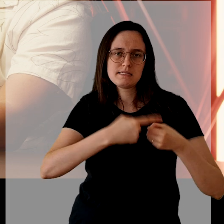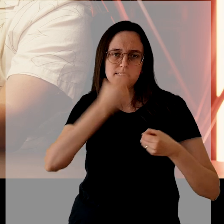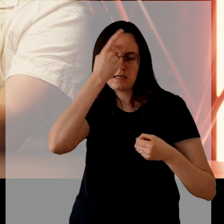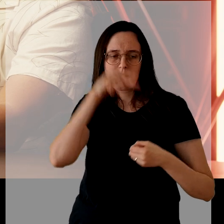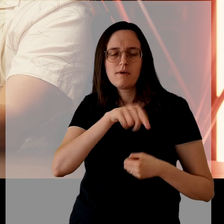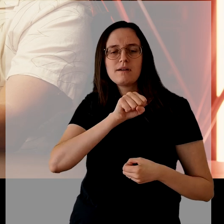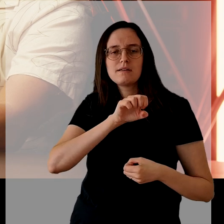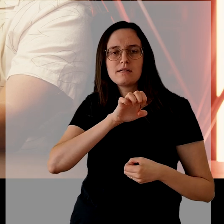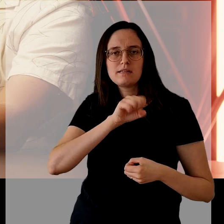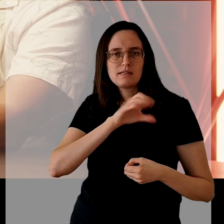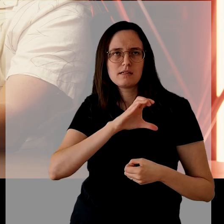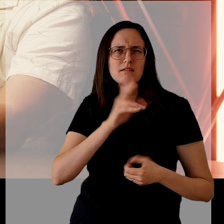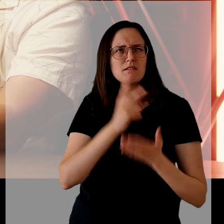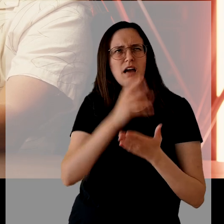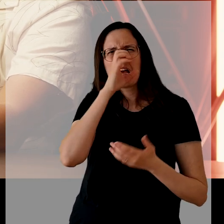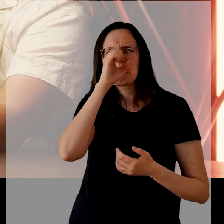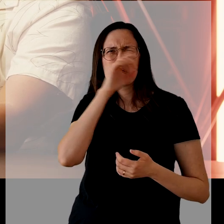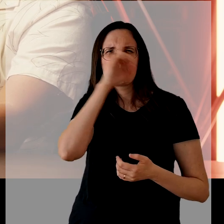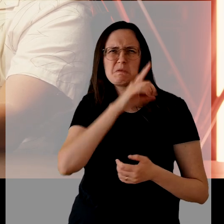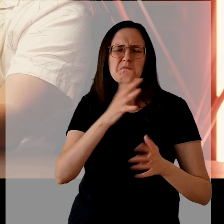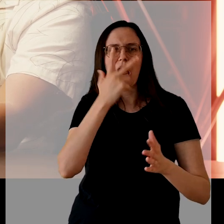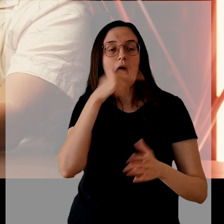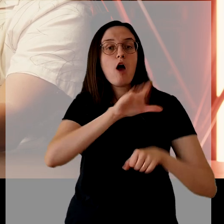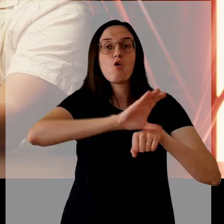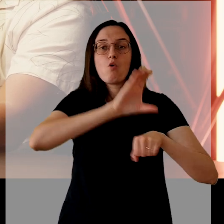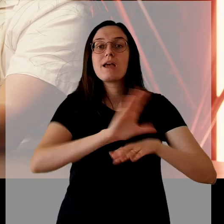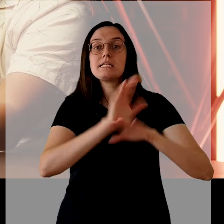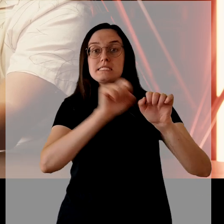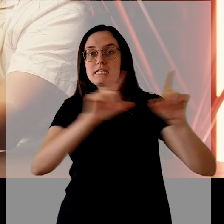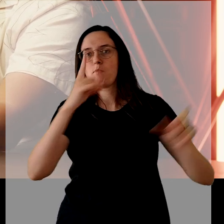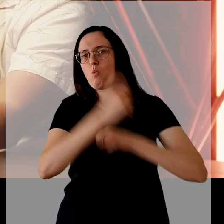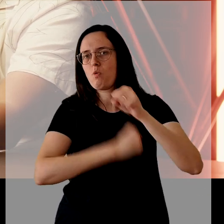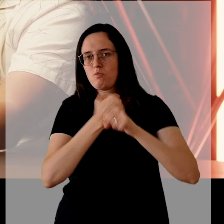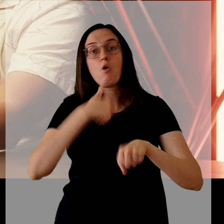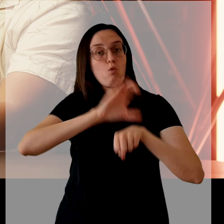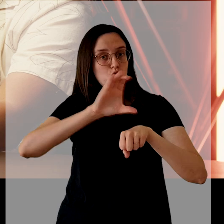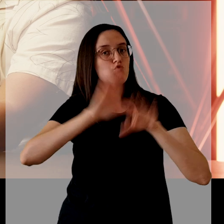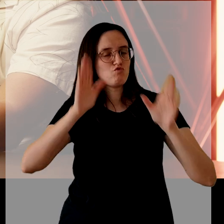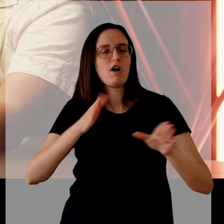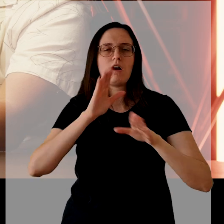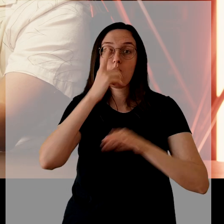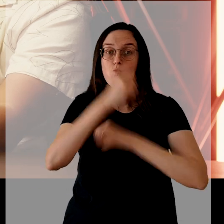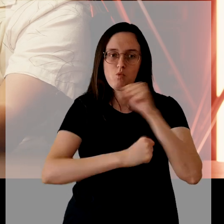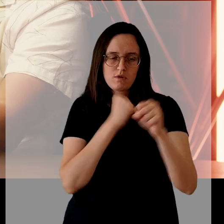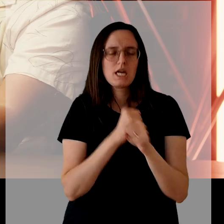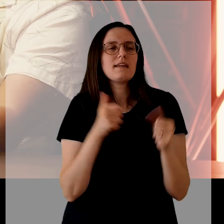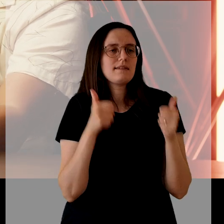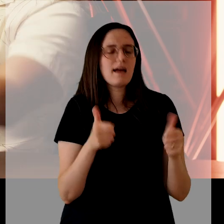finais de semana. Era todo sábado e domingo, eu acho, sei lá. Eu fazia esse curso de cinema que durou 1 ano. Eu fiz um curso anual de cinema. Só